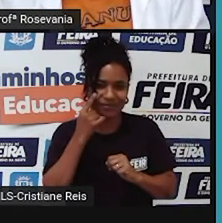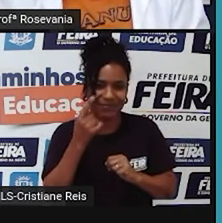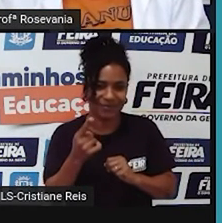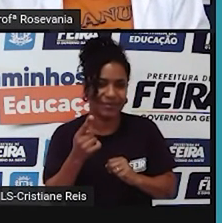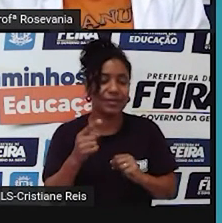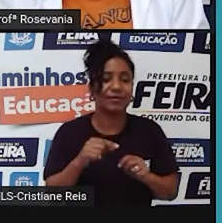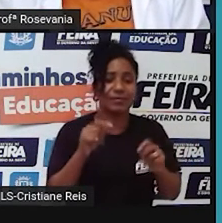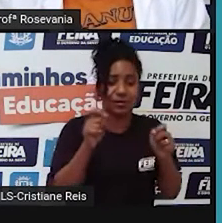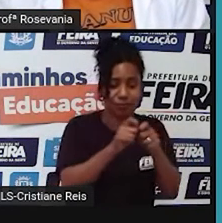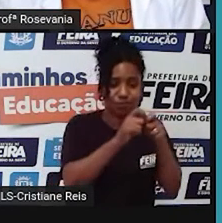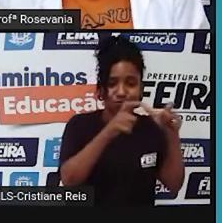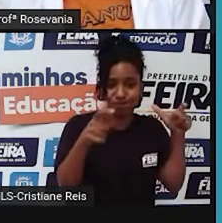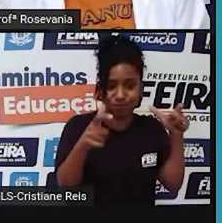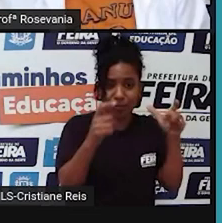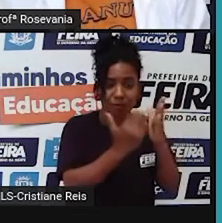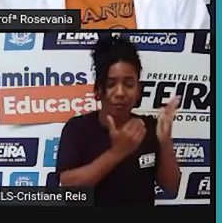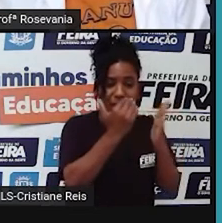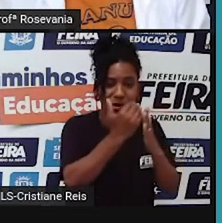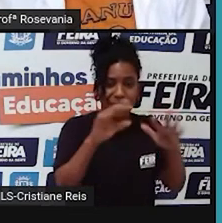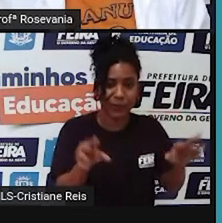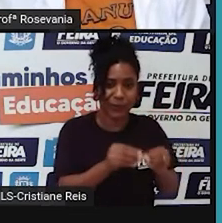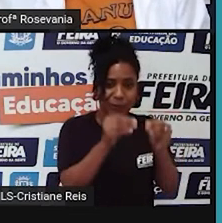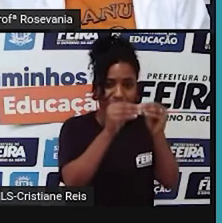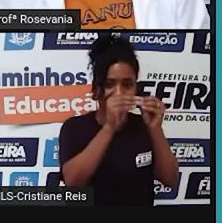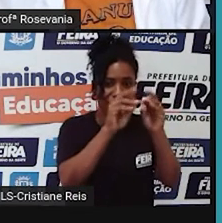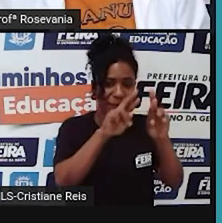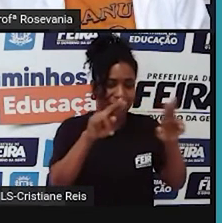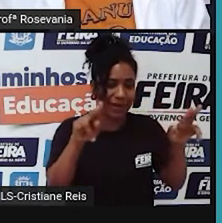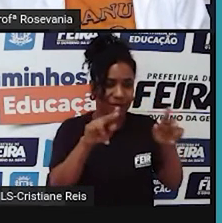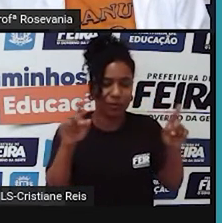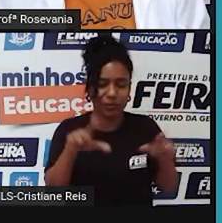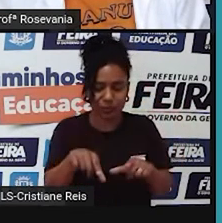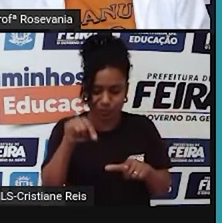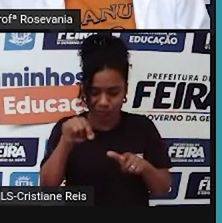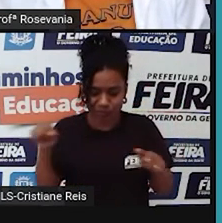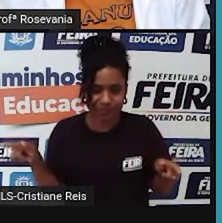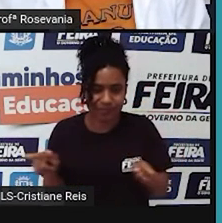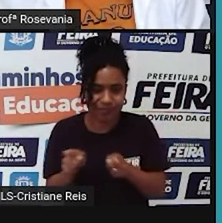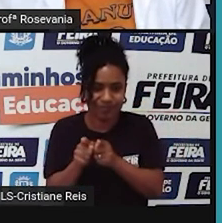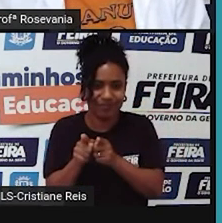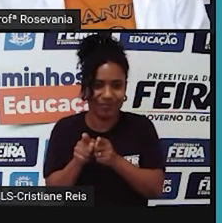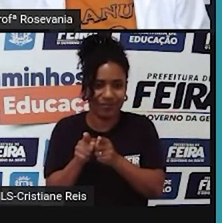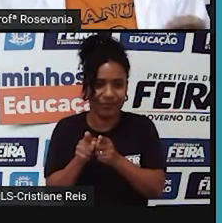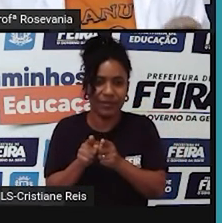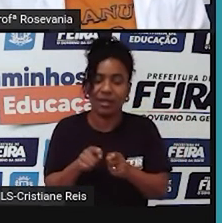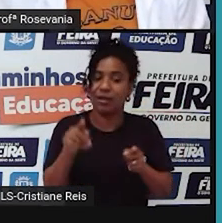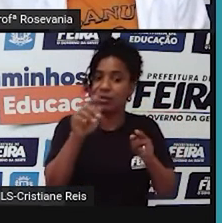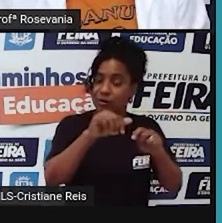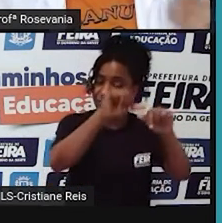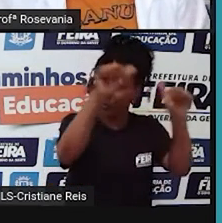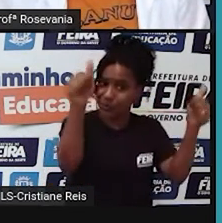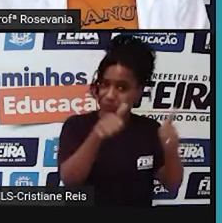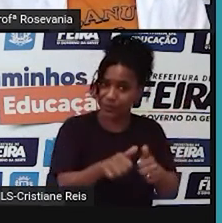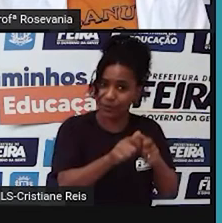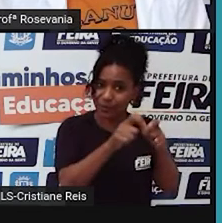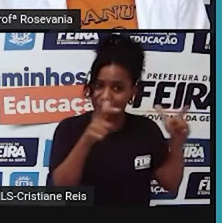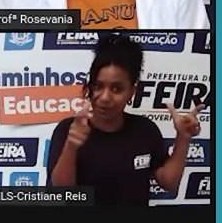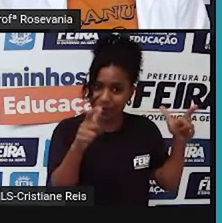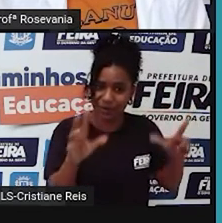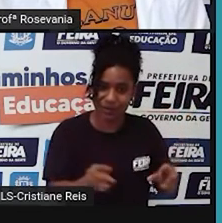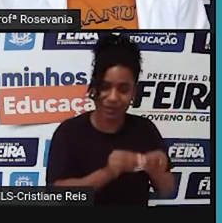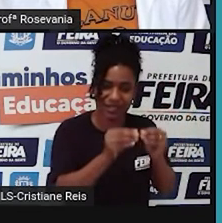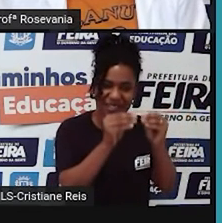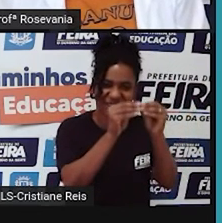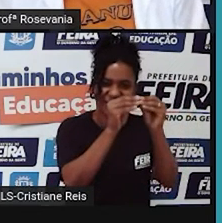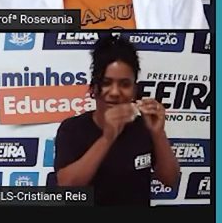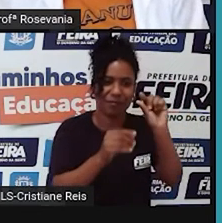ver numa escala menor, entendeu? Então, o que é que eu estou observando? Área maior, quantidade de detalhe menor. Malmente, a